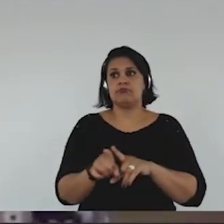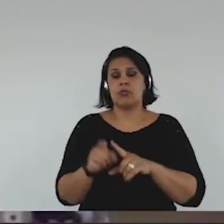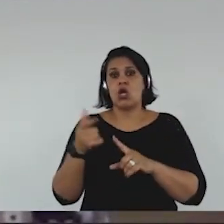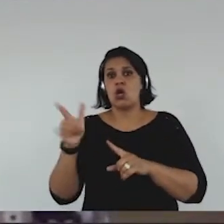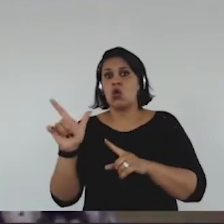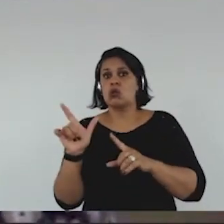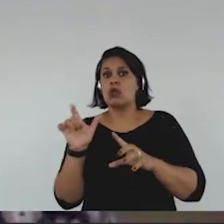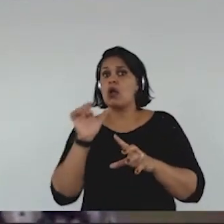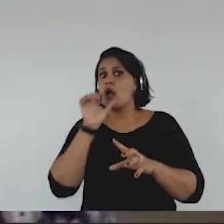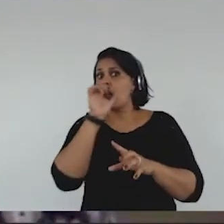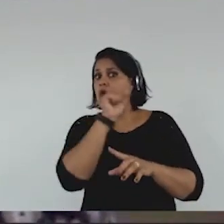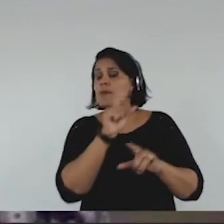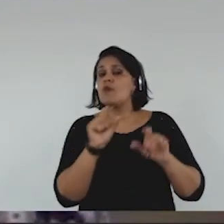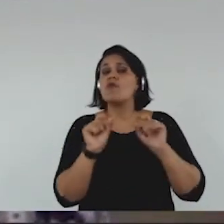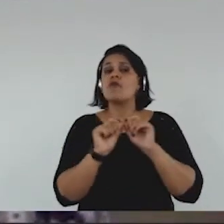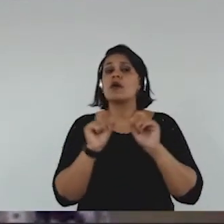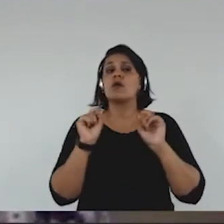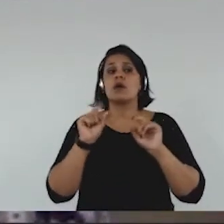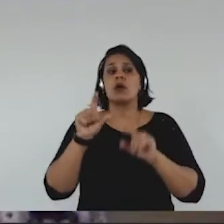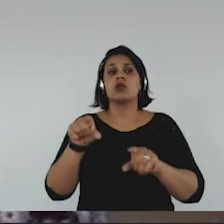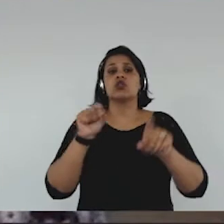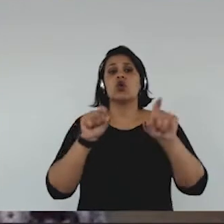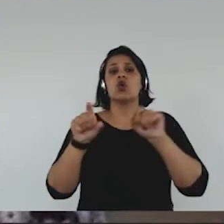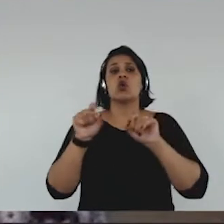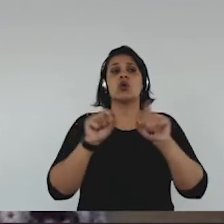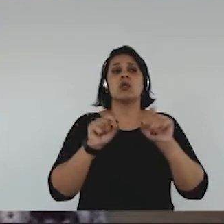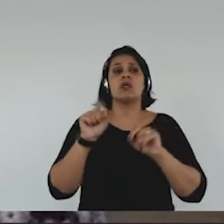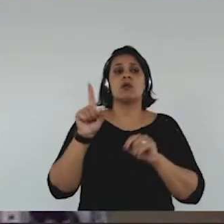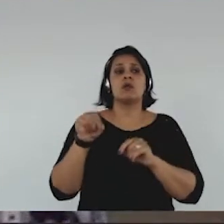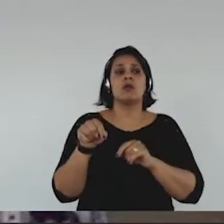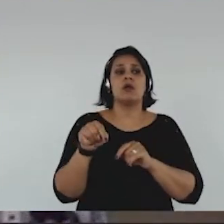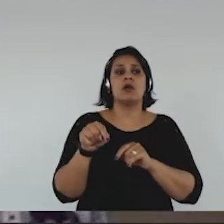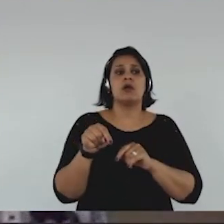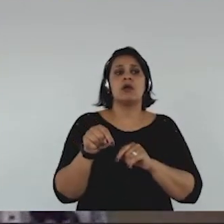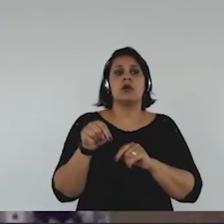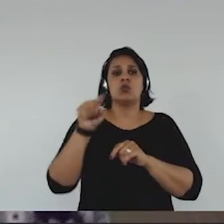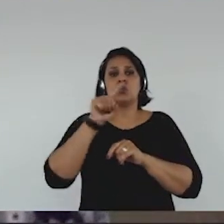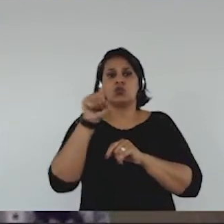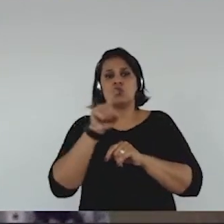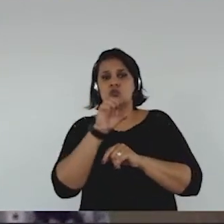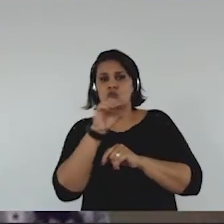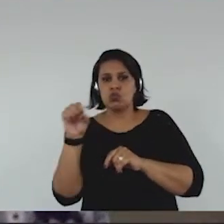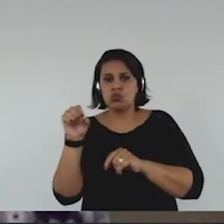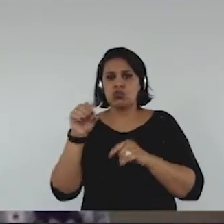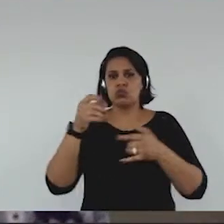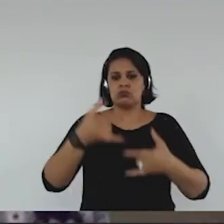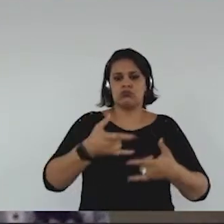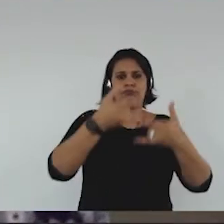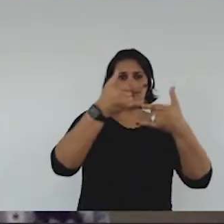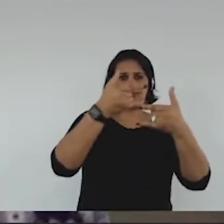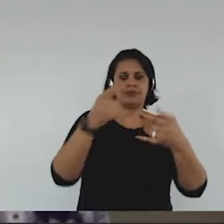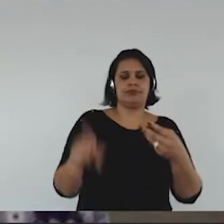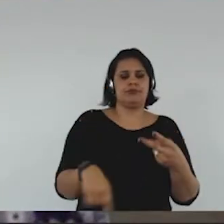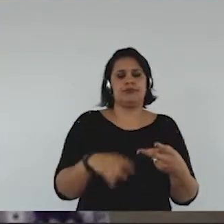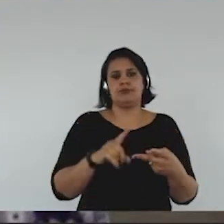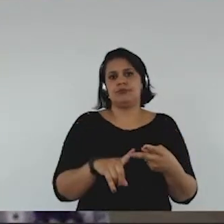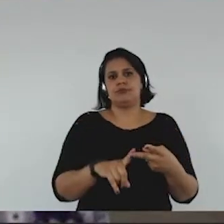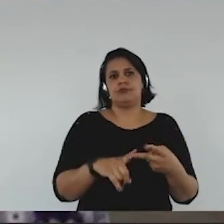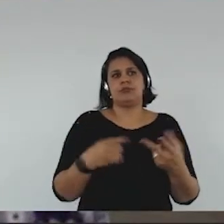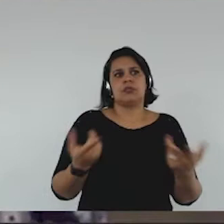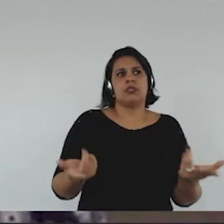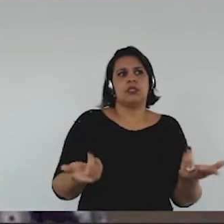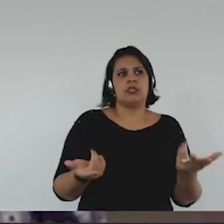elegeram, sejam Zooms, sejam Teams, sejam